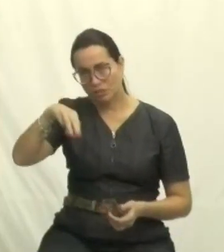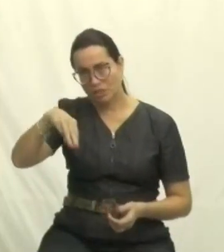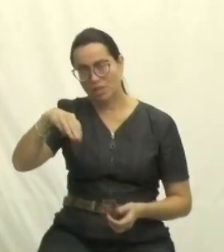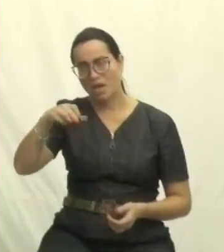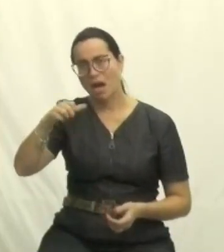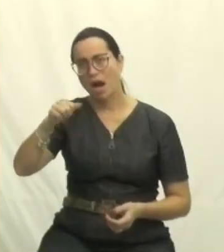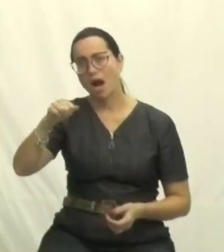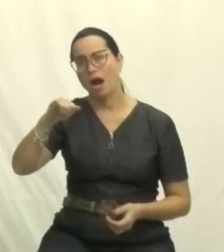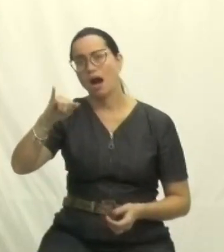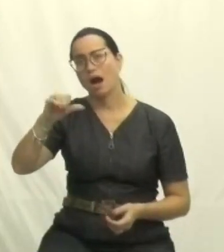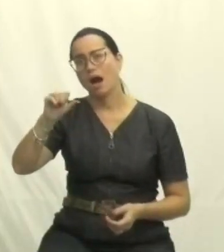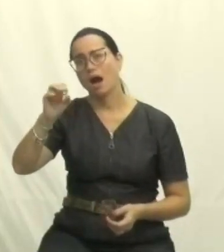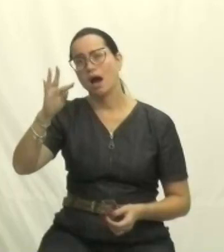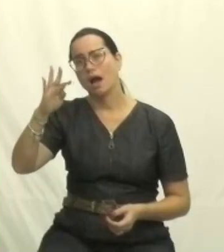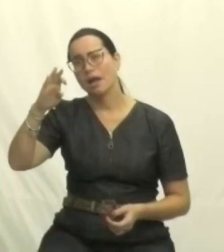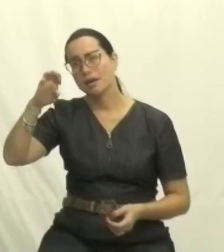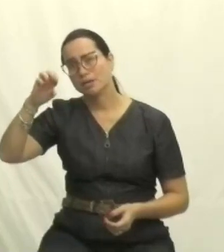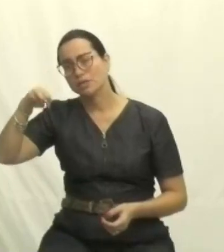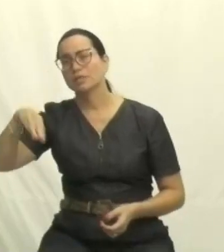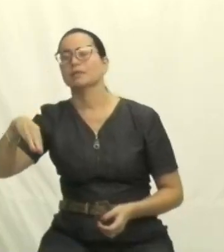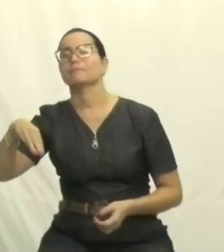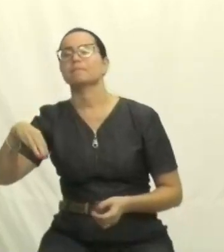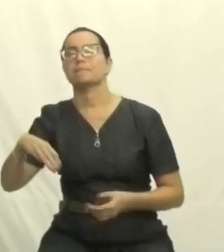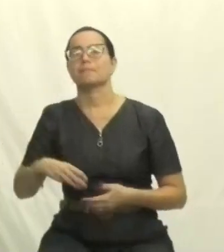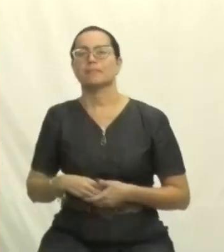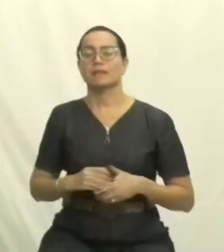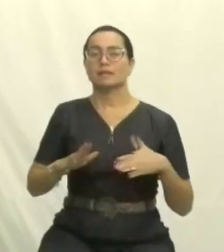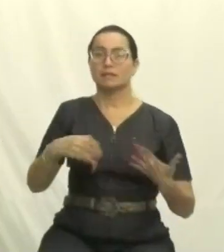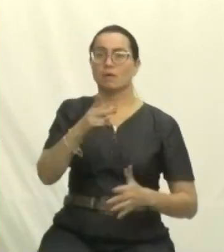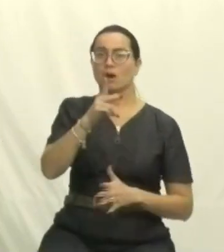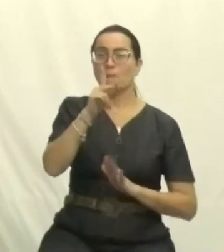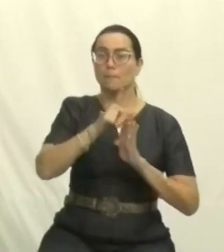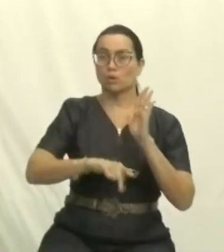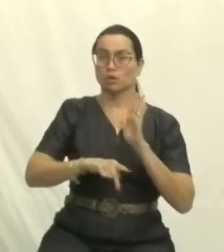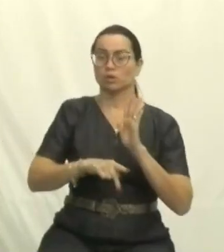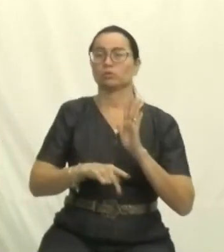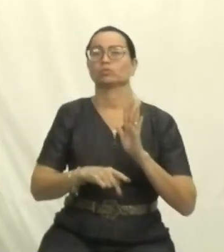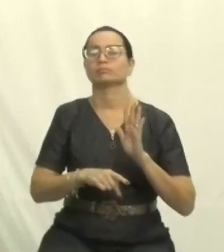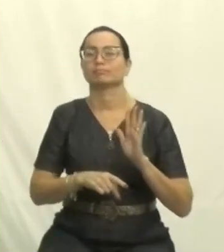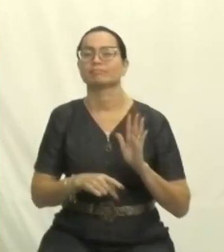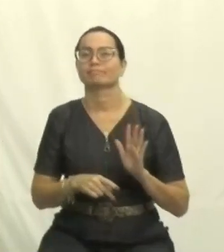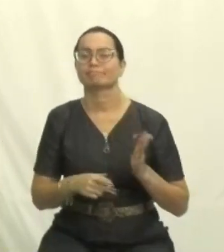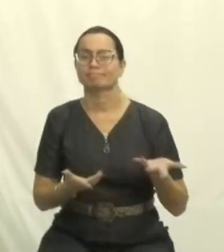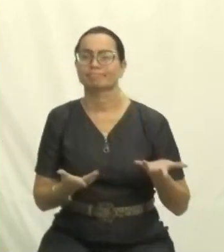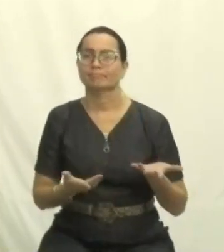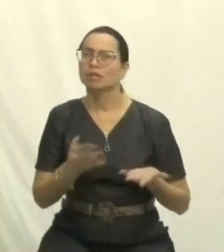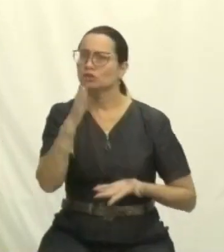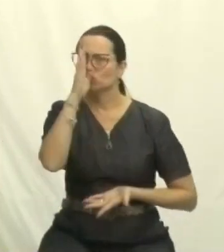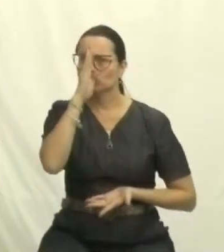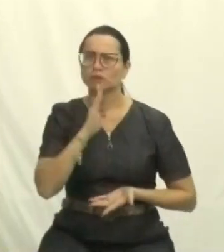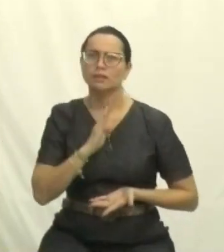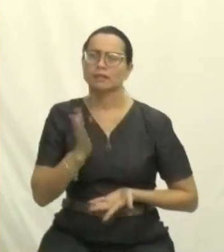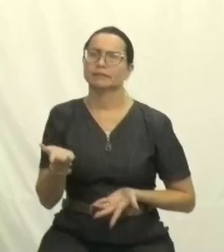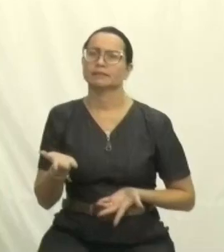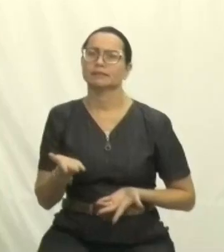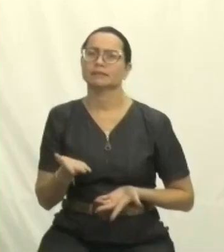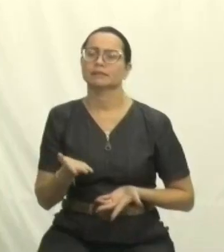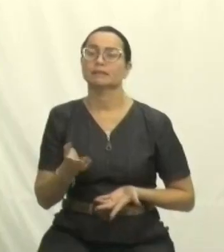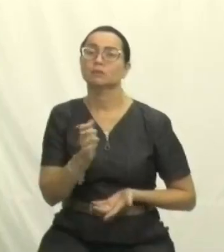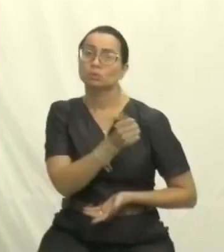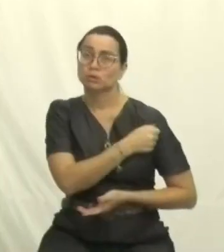que traz aos professores das redes públicas e particulares a gratuidade, aos alunos que lá foram